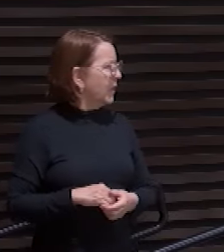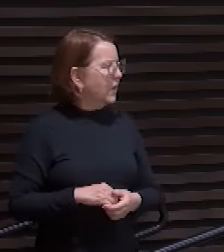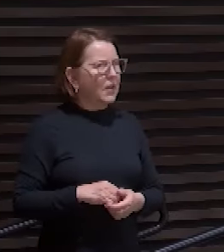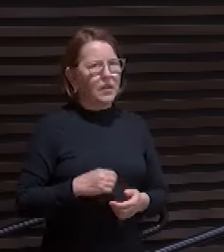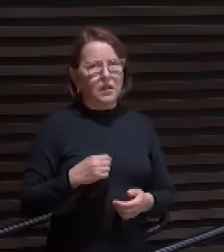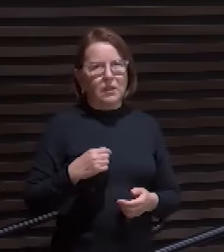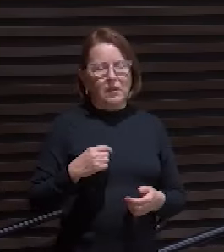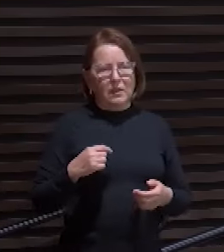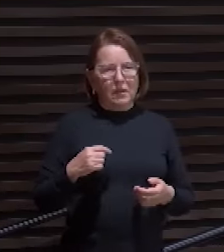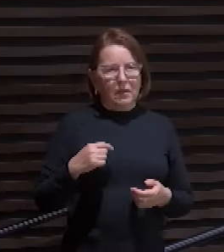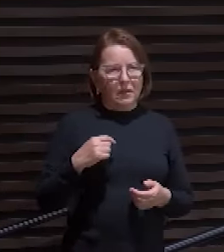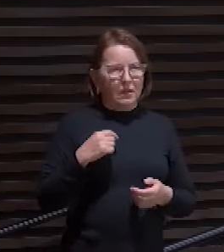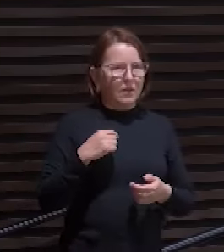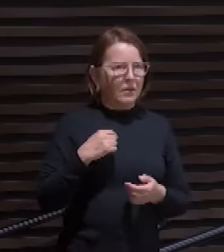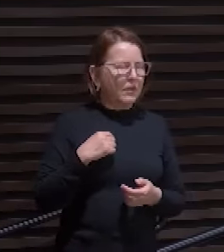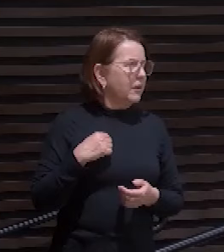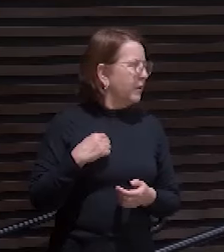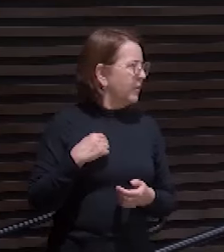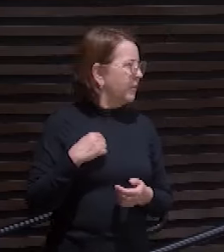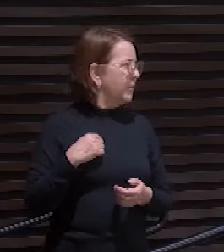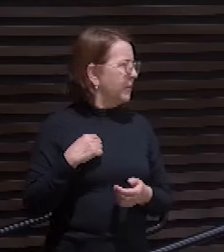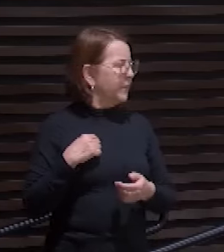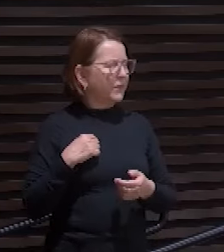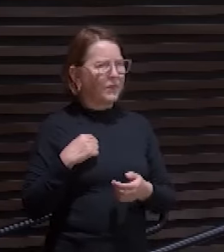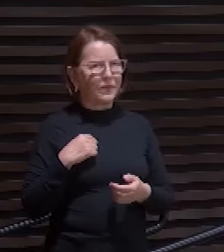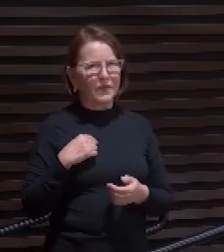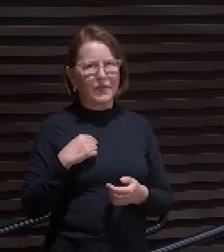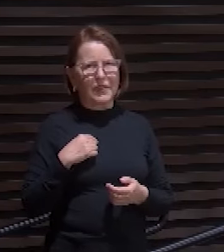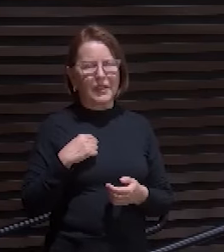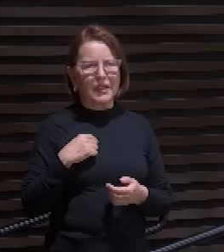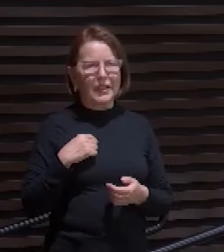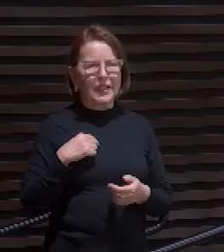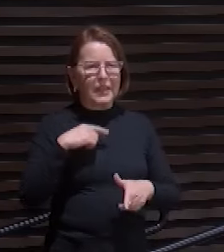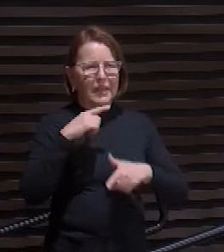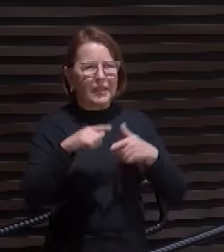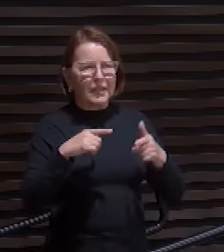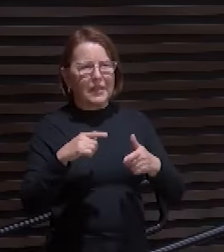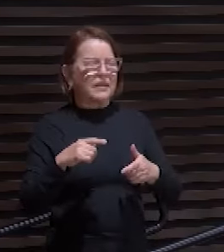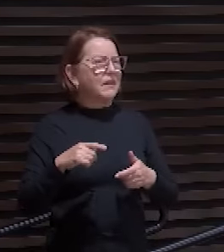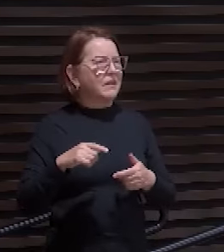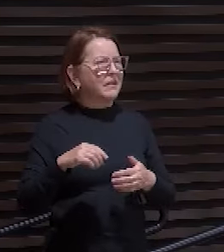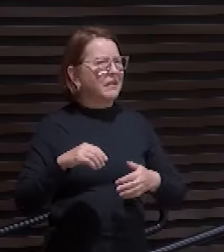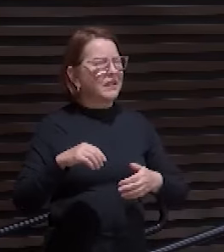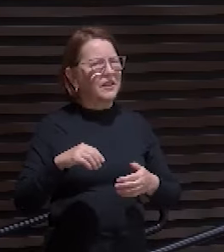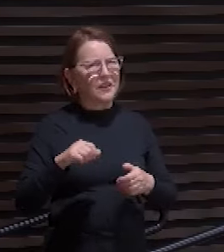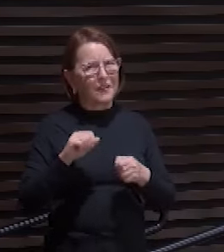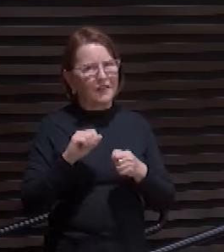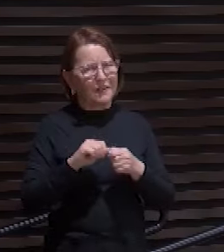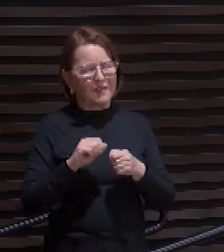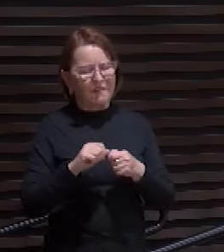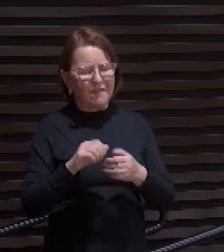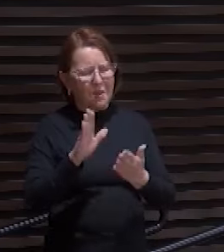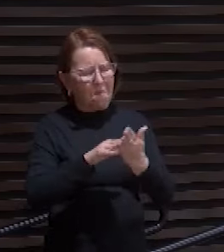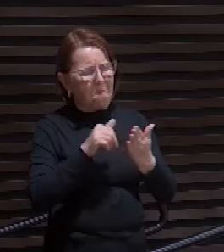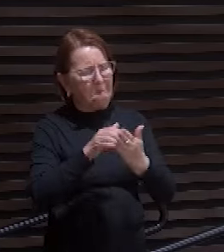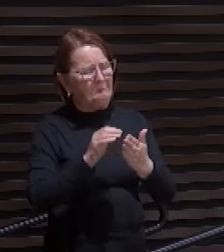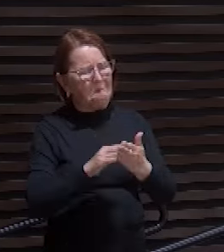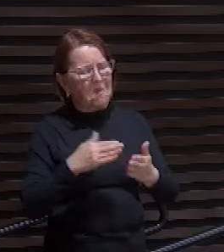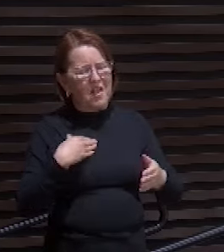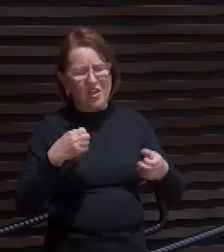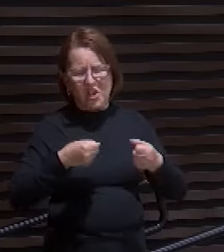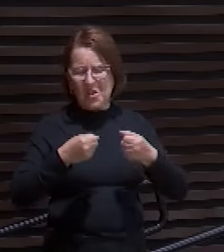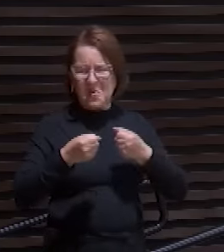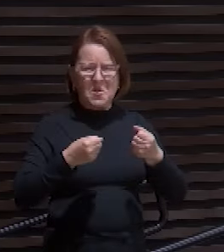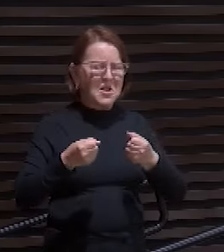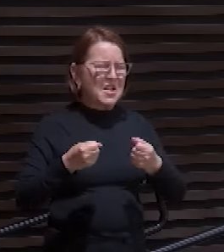uma fortuna nele, fiz motor, fiz suspensão, mandei pintar roda, botei som, não vendo ele por dinheiro